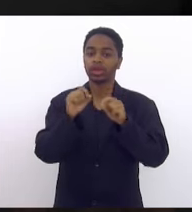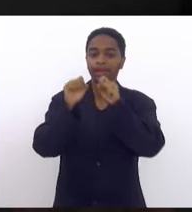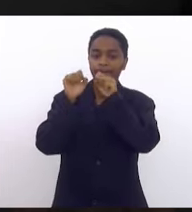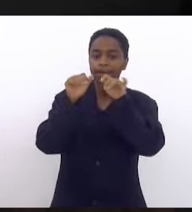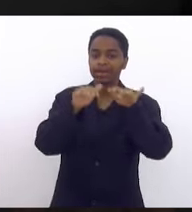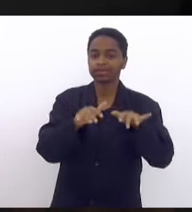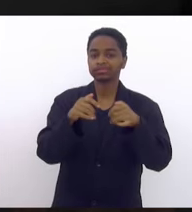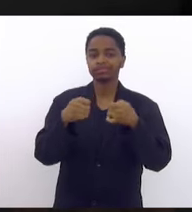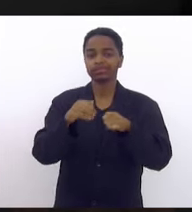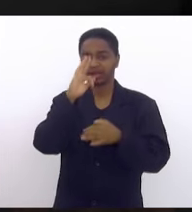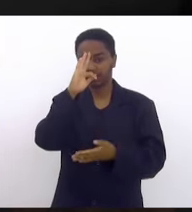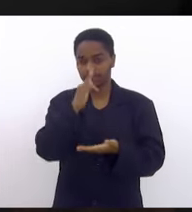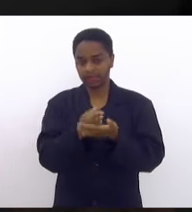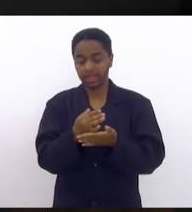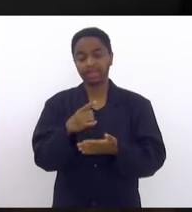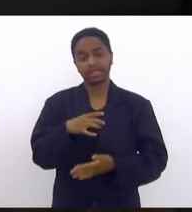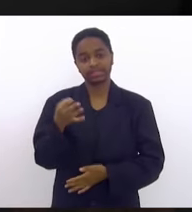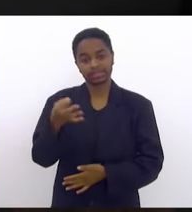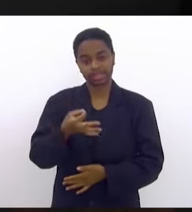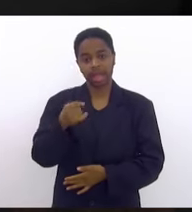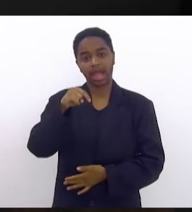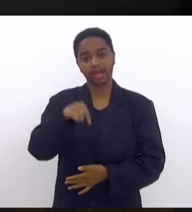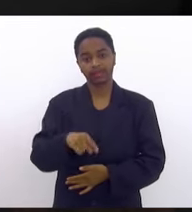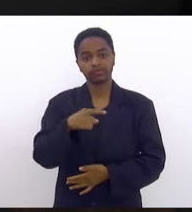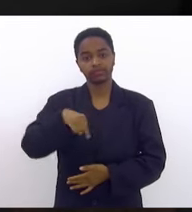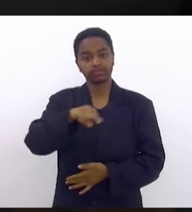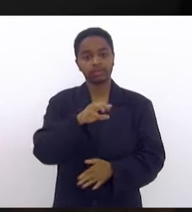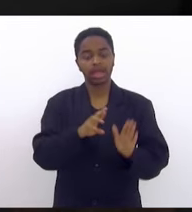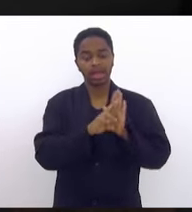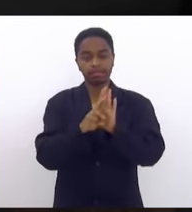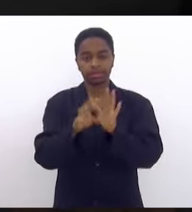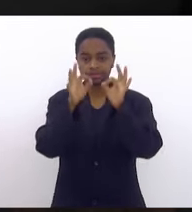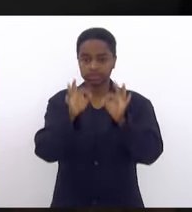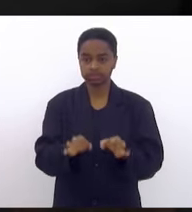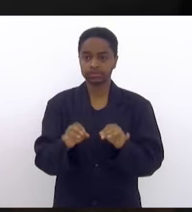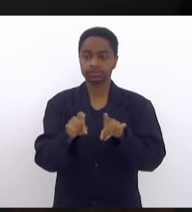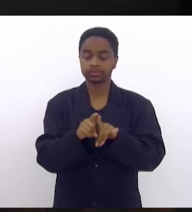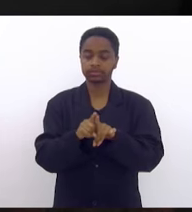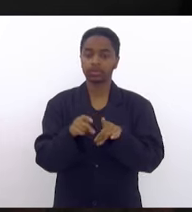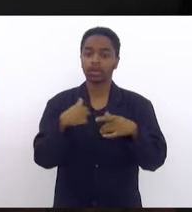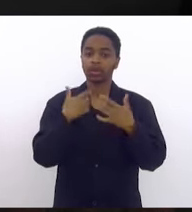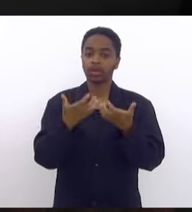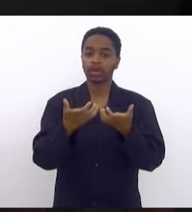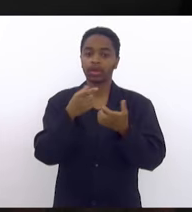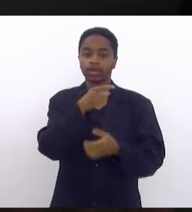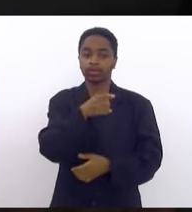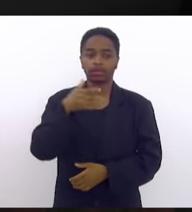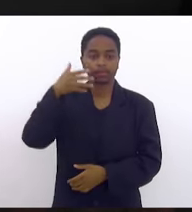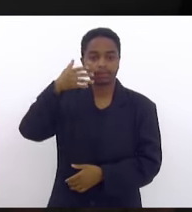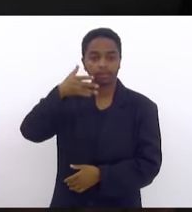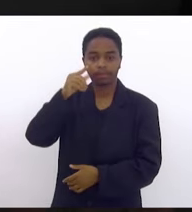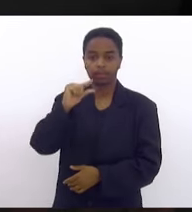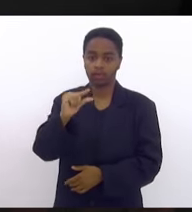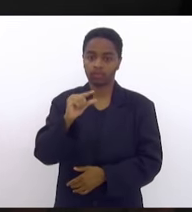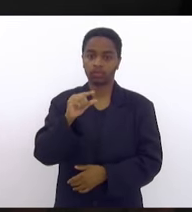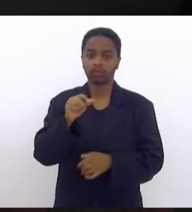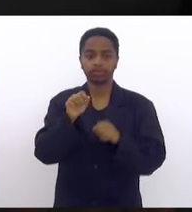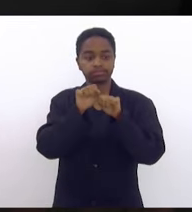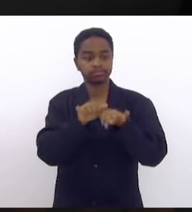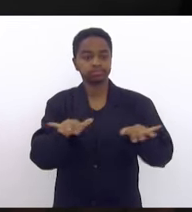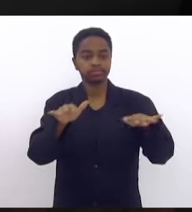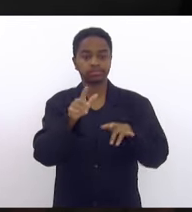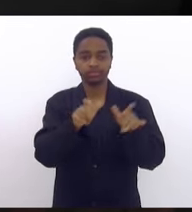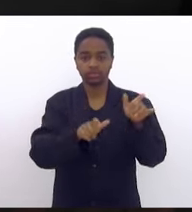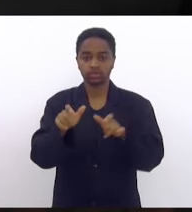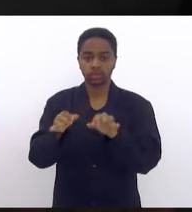tenho certeza que aqui essa mesa está muito bem representada. Eu gostaria, pastor, que o senhor desse também uma palavrinha para todos que estão aqui para escutar o